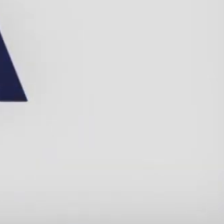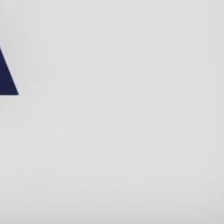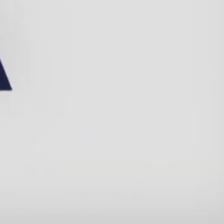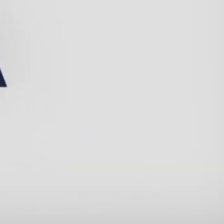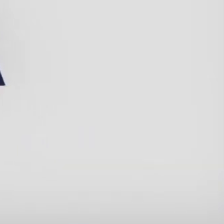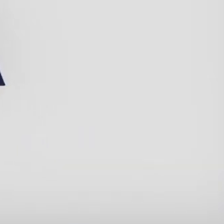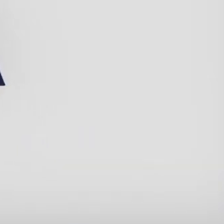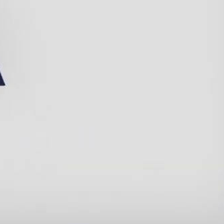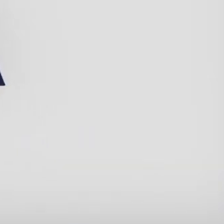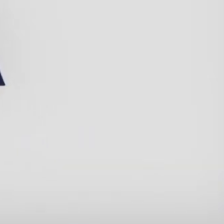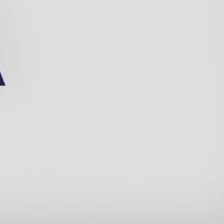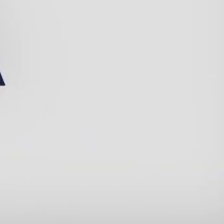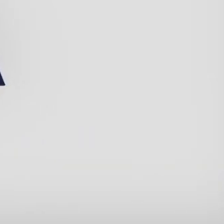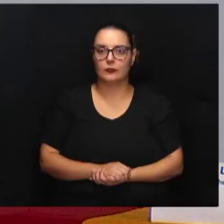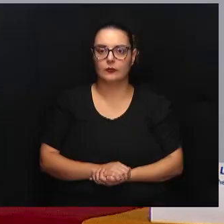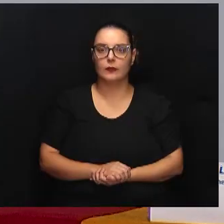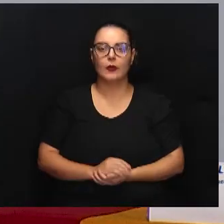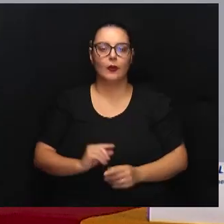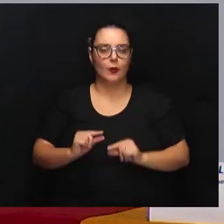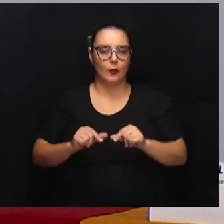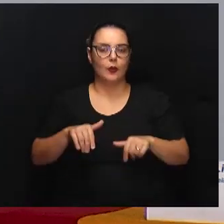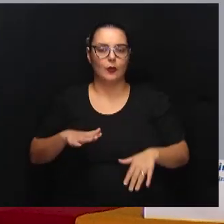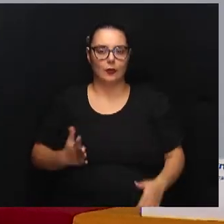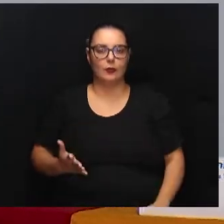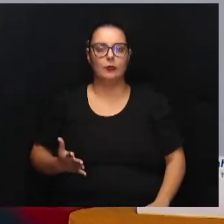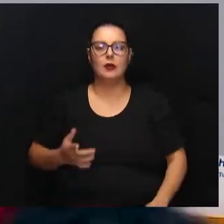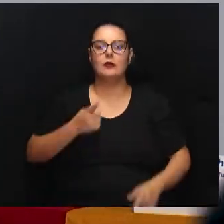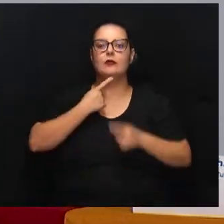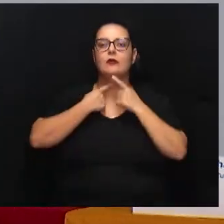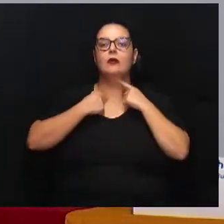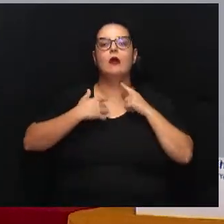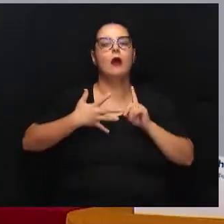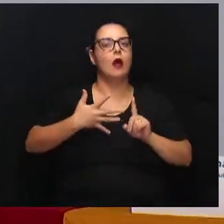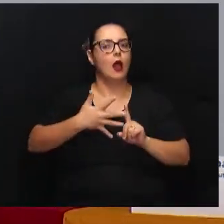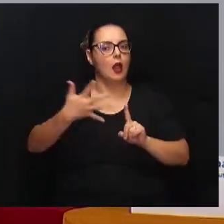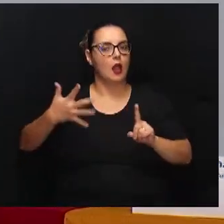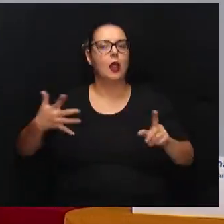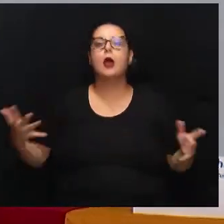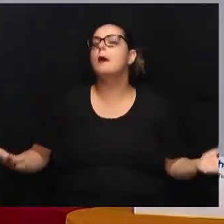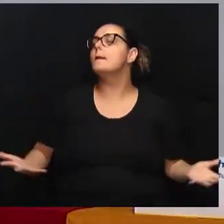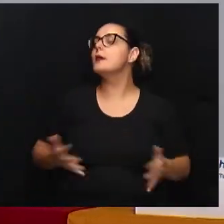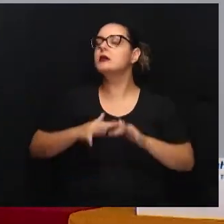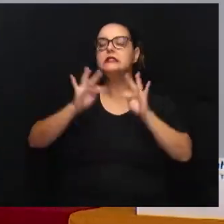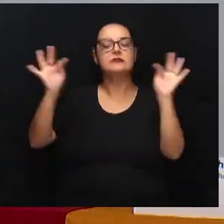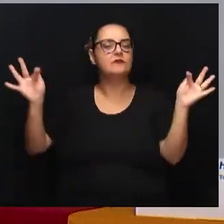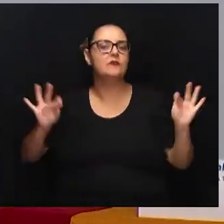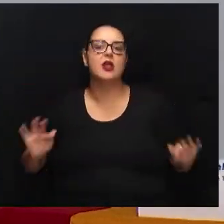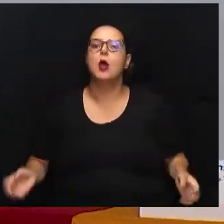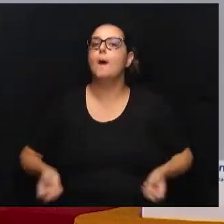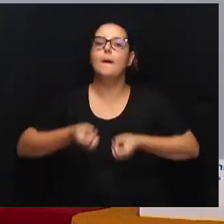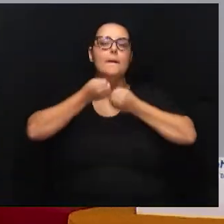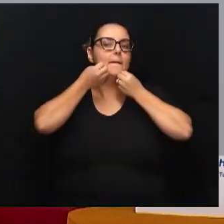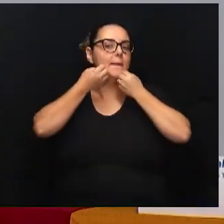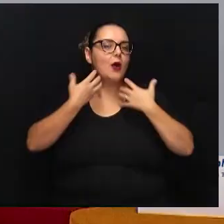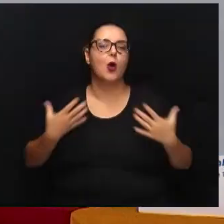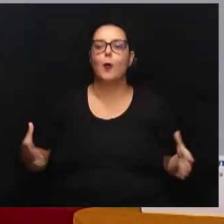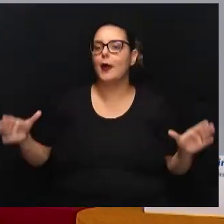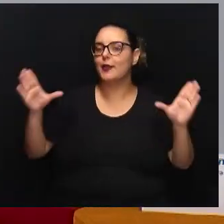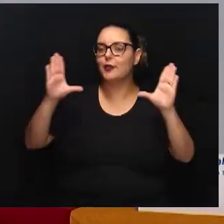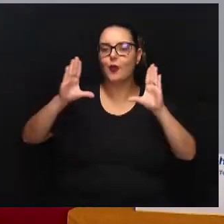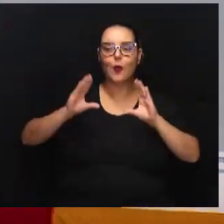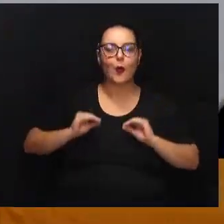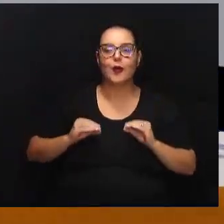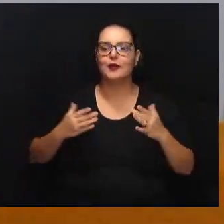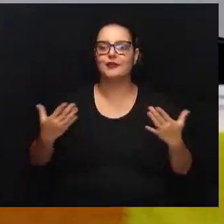TV Câmara, Campinas. Um pouquinho mais com vontade, mais LGBT, por favor, mais feliz.